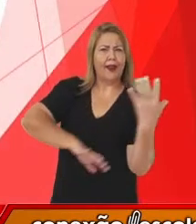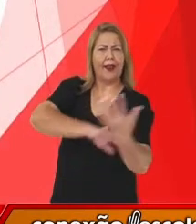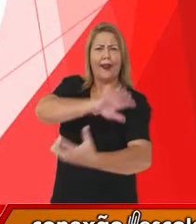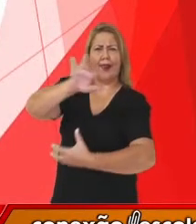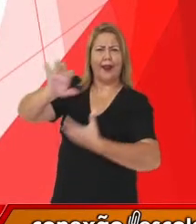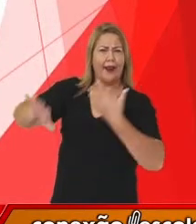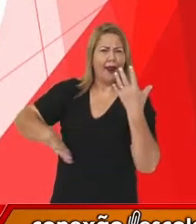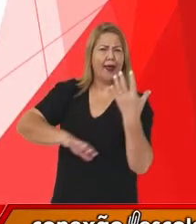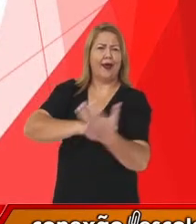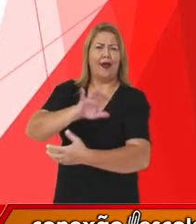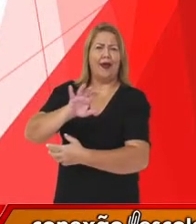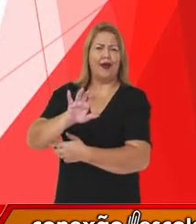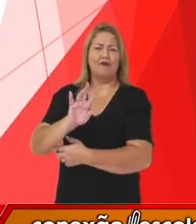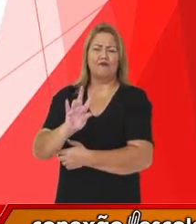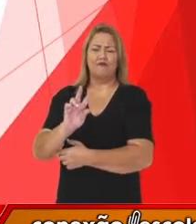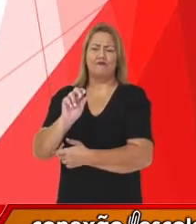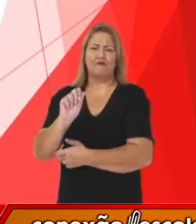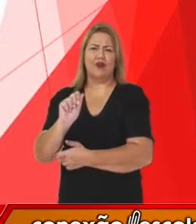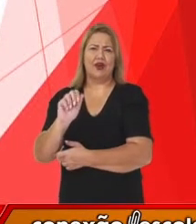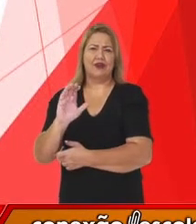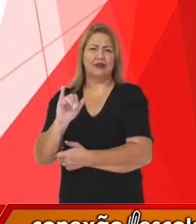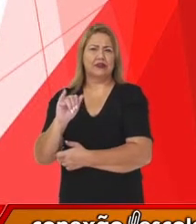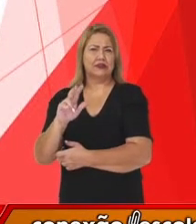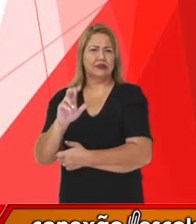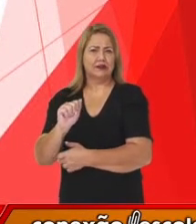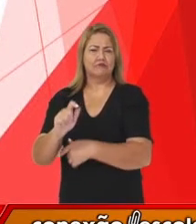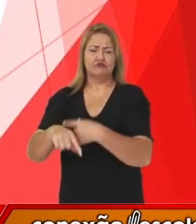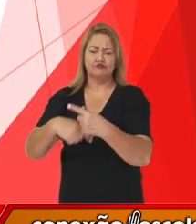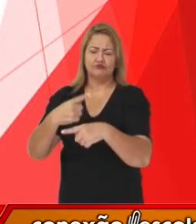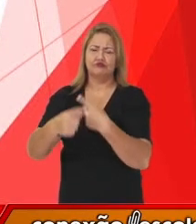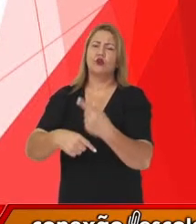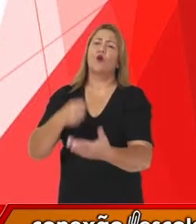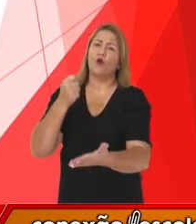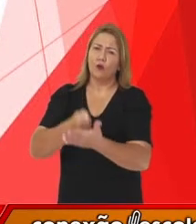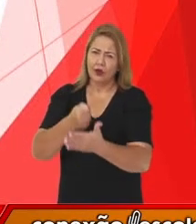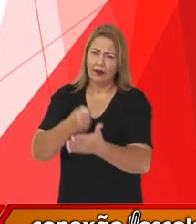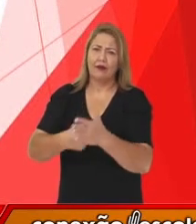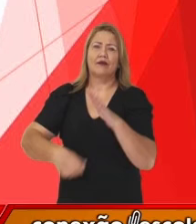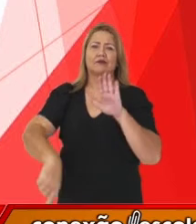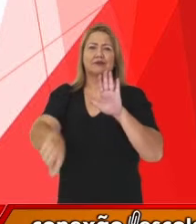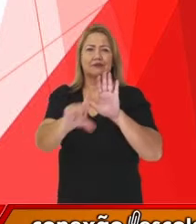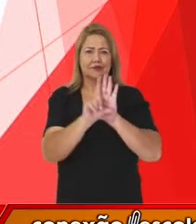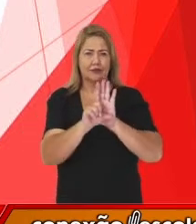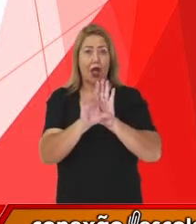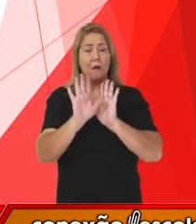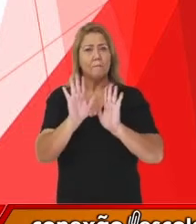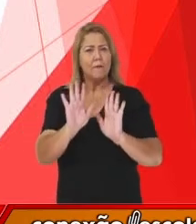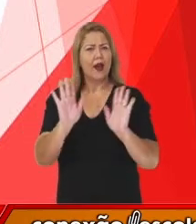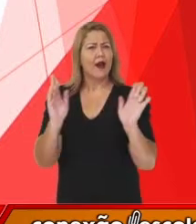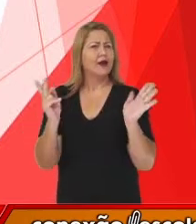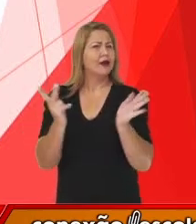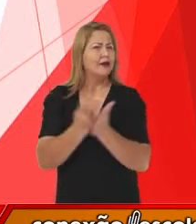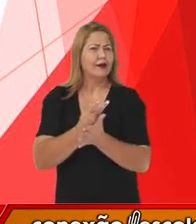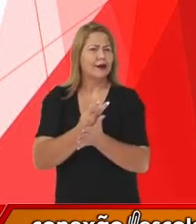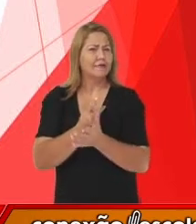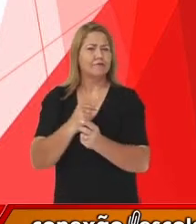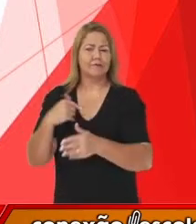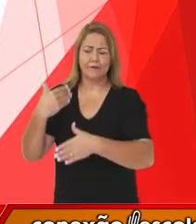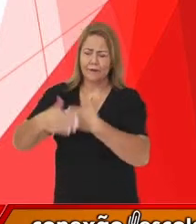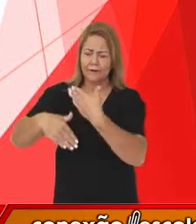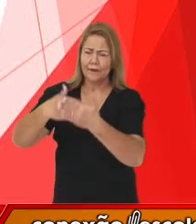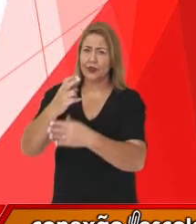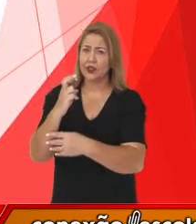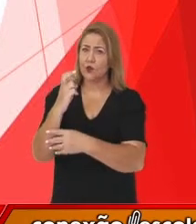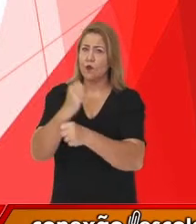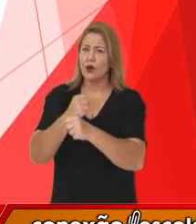com a consequente obrigatoriedade sendo findada. Mas o que acontece é que mais ou menos uns